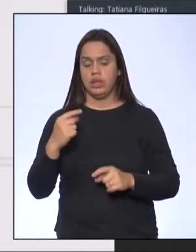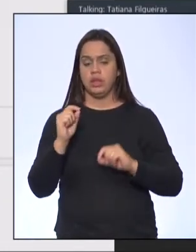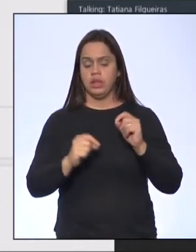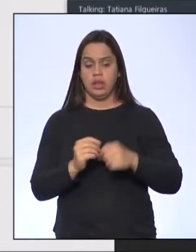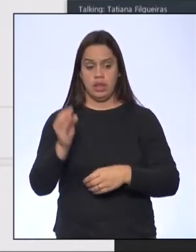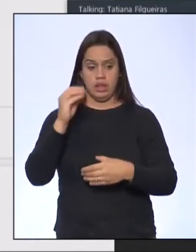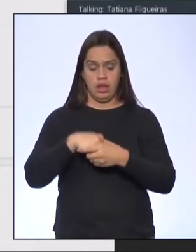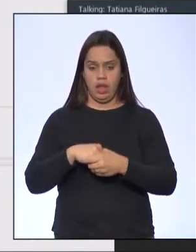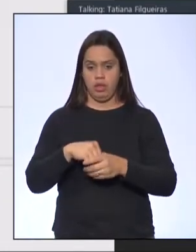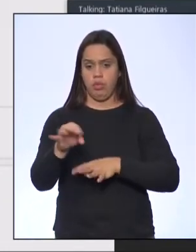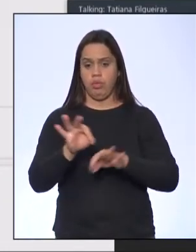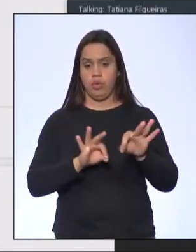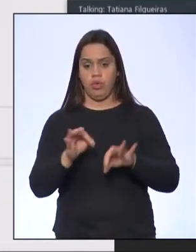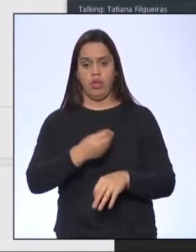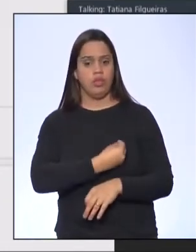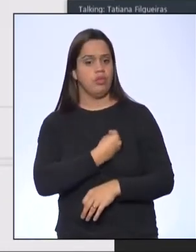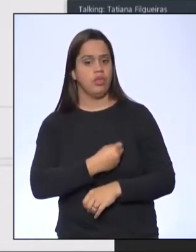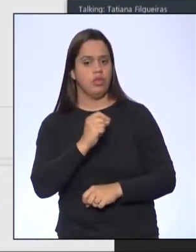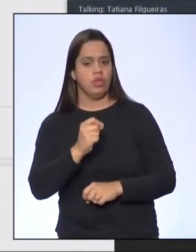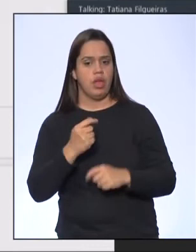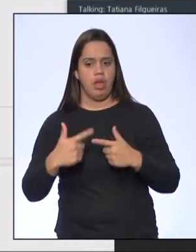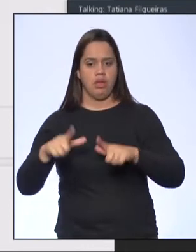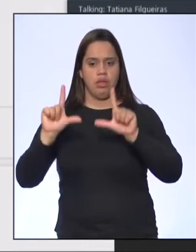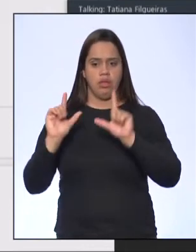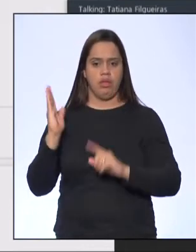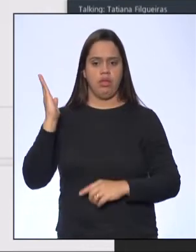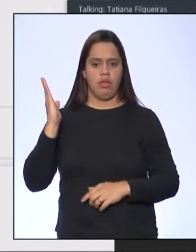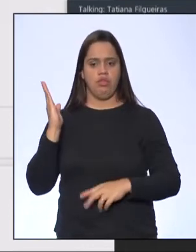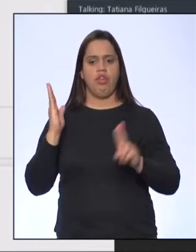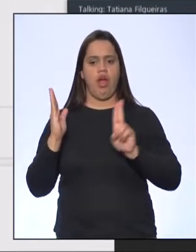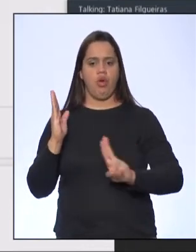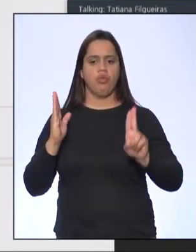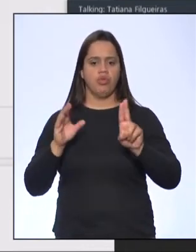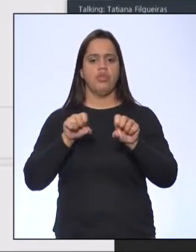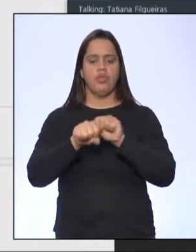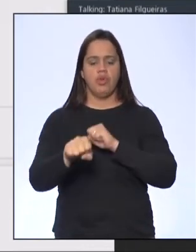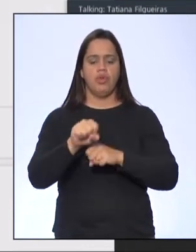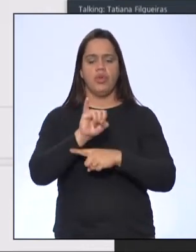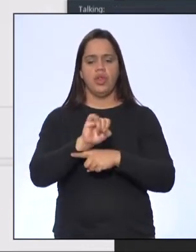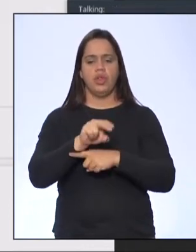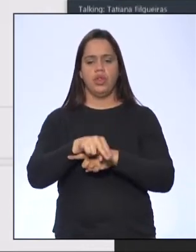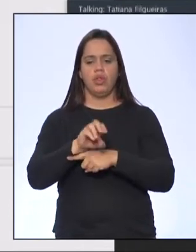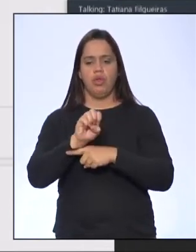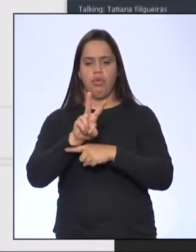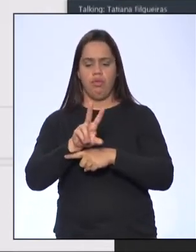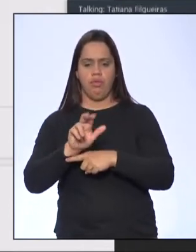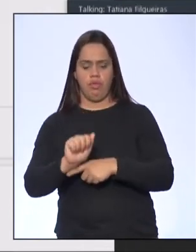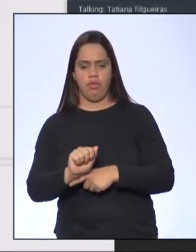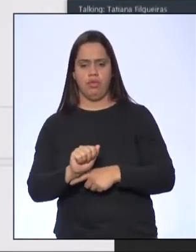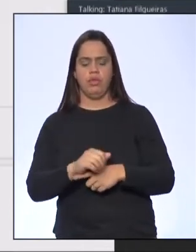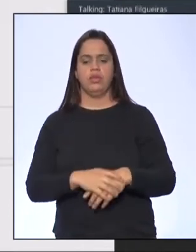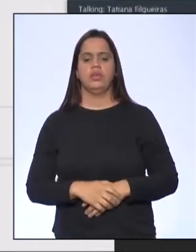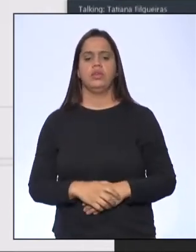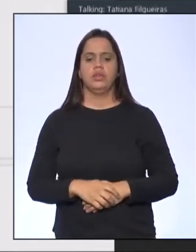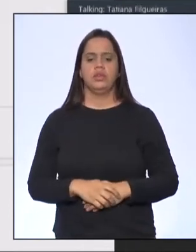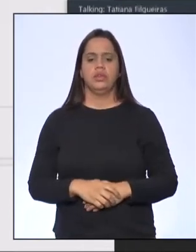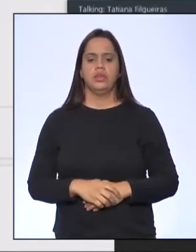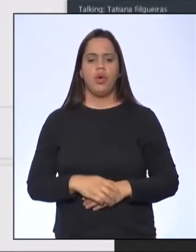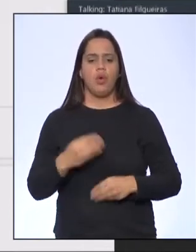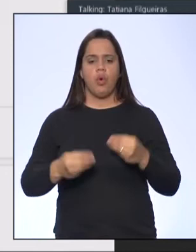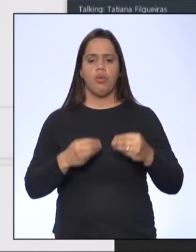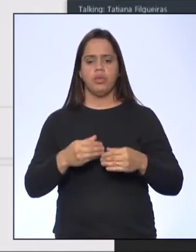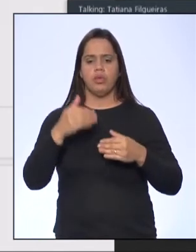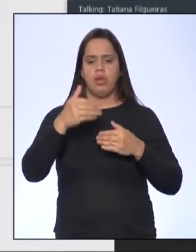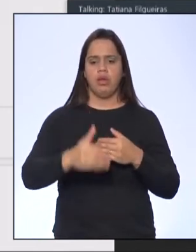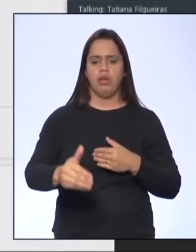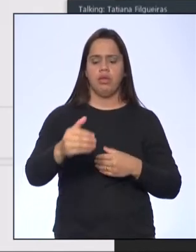projeto de vida, e na verdade essa lâmina foi usada na formação aí do Inova, né? Como que isso se dá ao longo do ano,